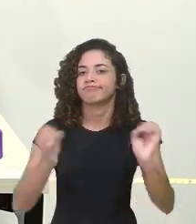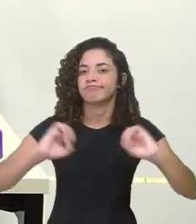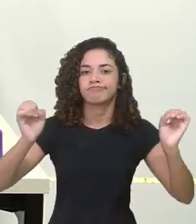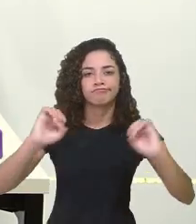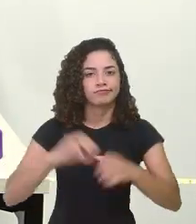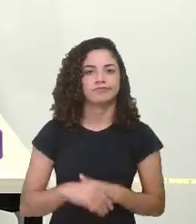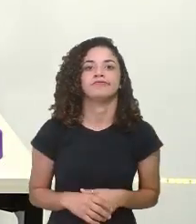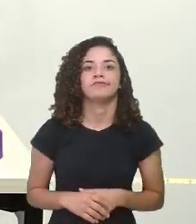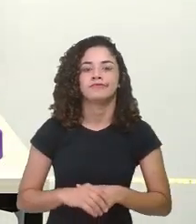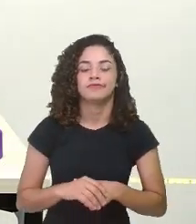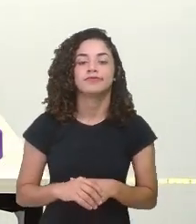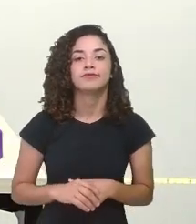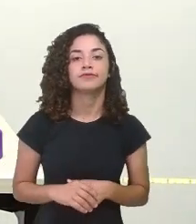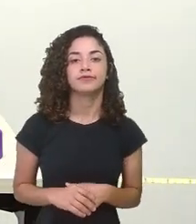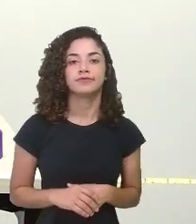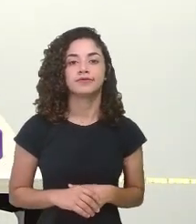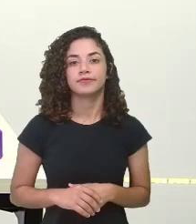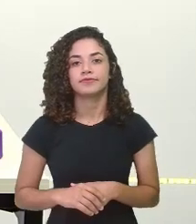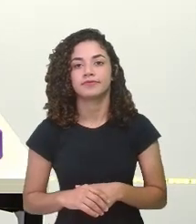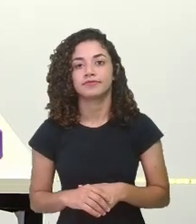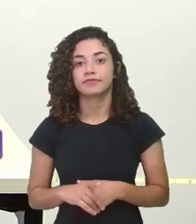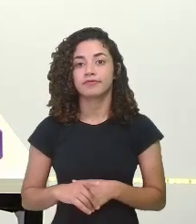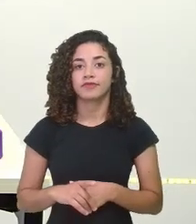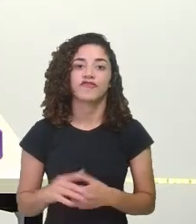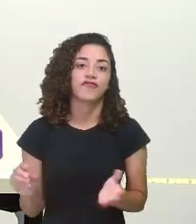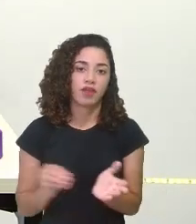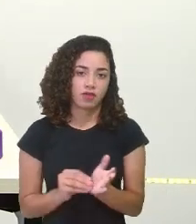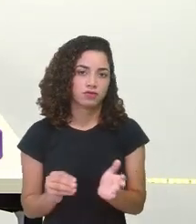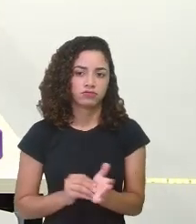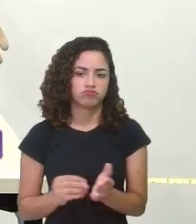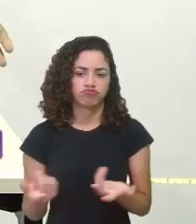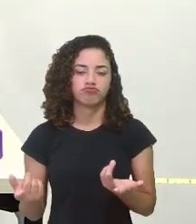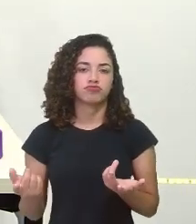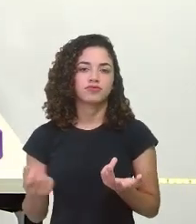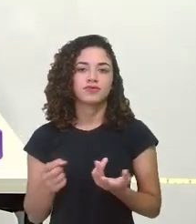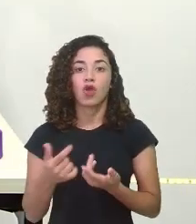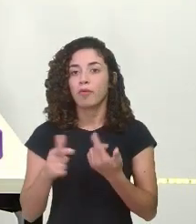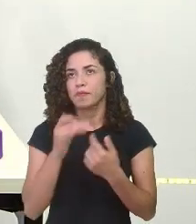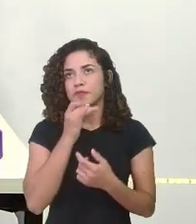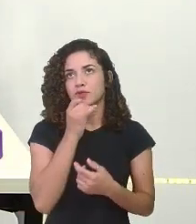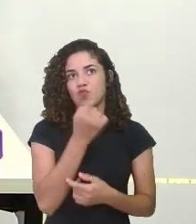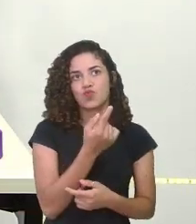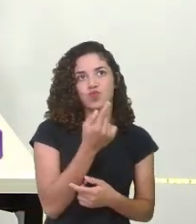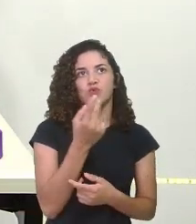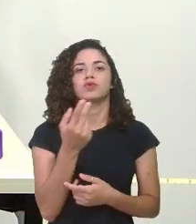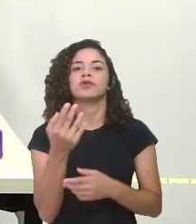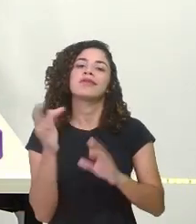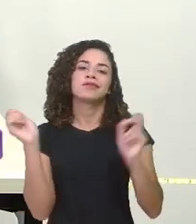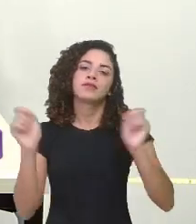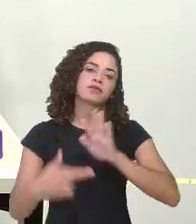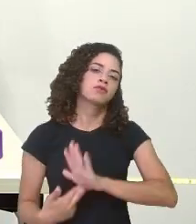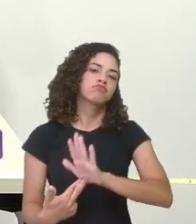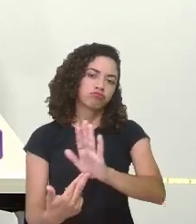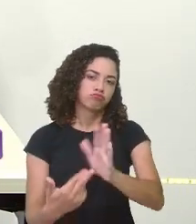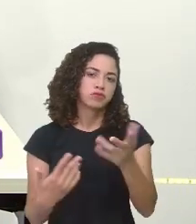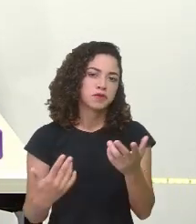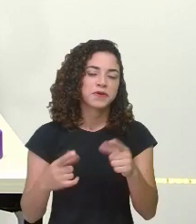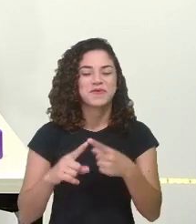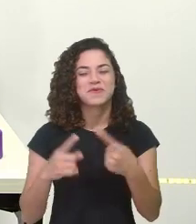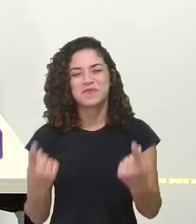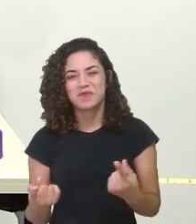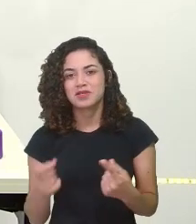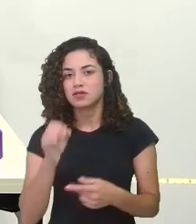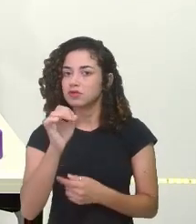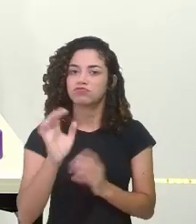é nada, tá certo? É a ausência de quantidade. Nos outros, do 1 em diante, eu posso representar a quantidade. Mas o 0